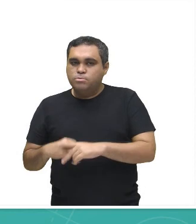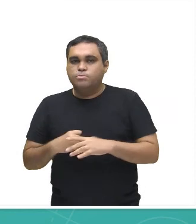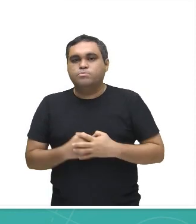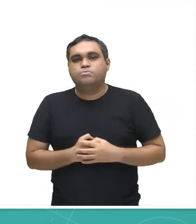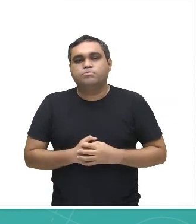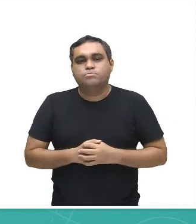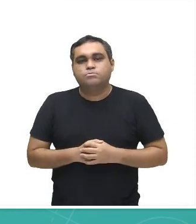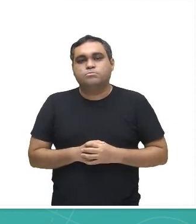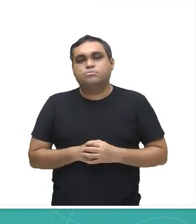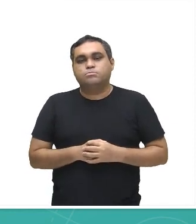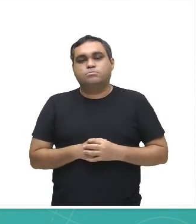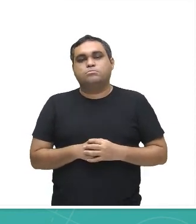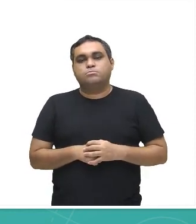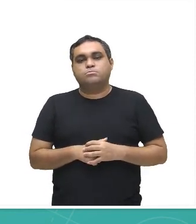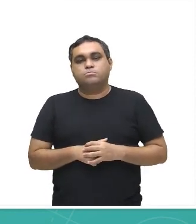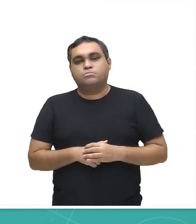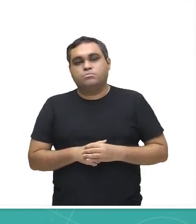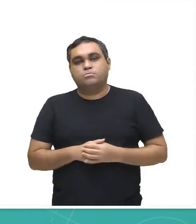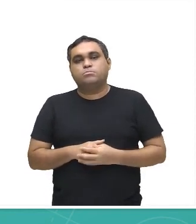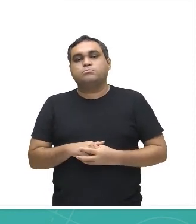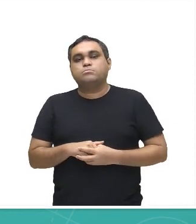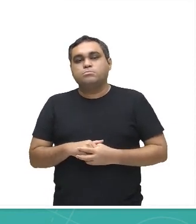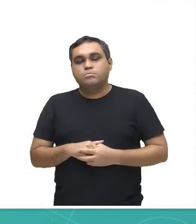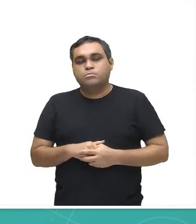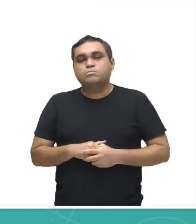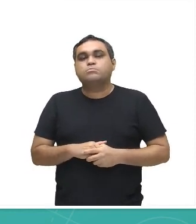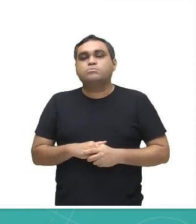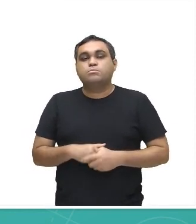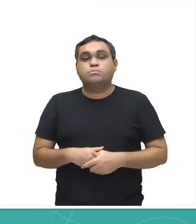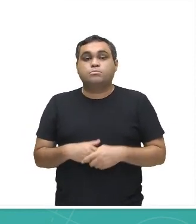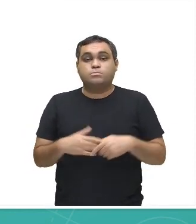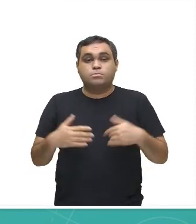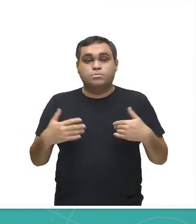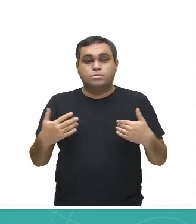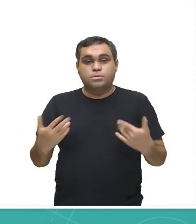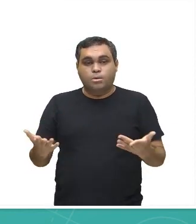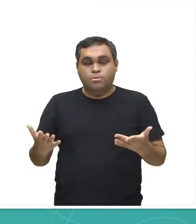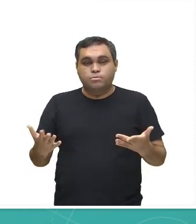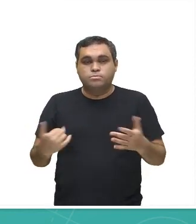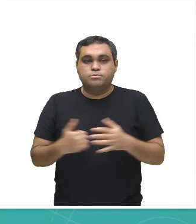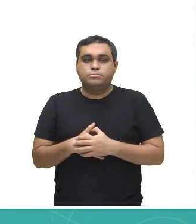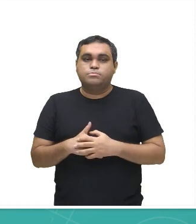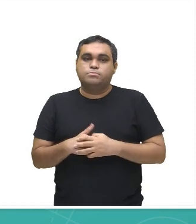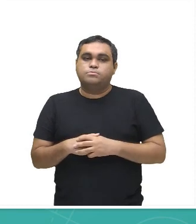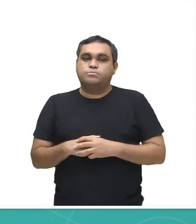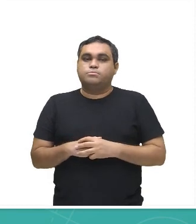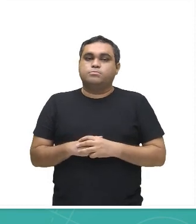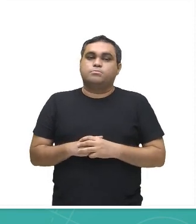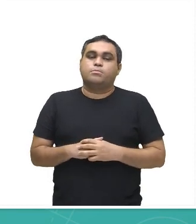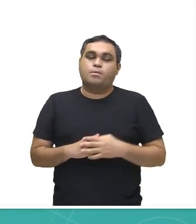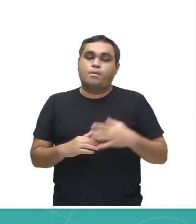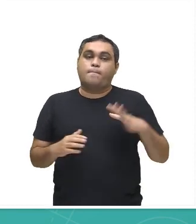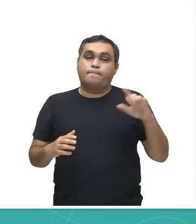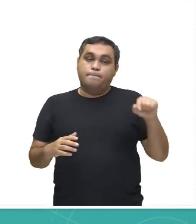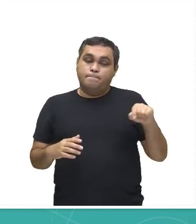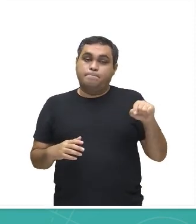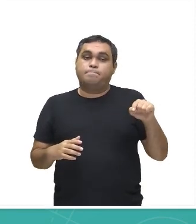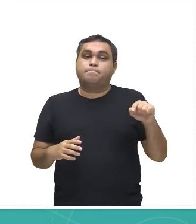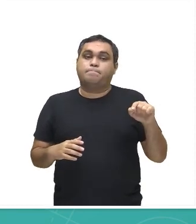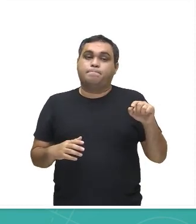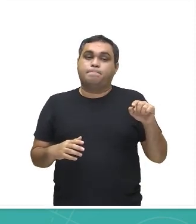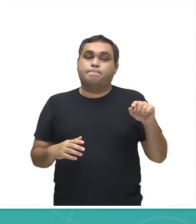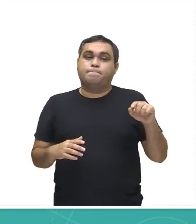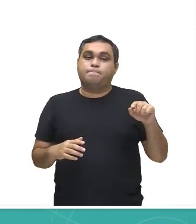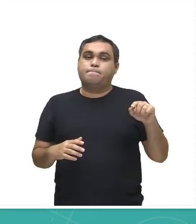preposição correta, certo? Let's go. My history book is, tá?